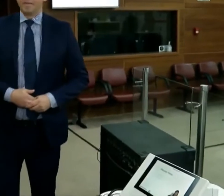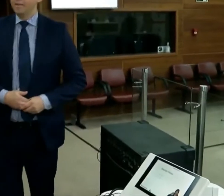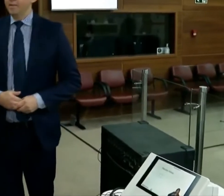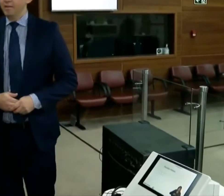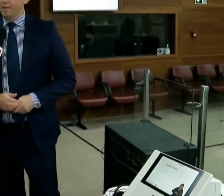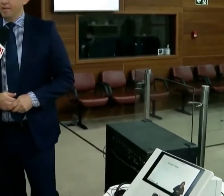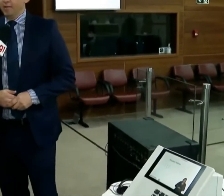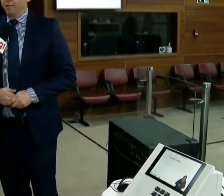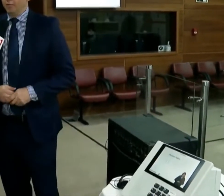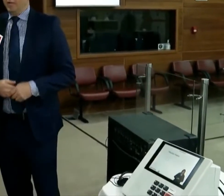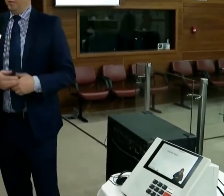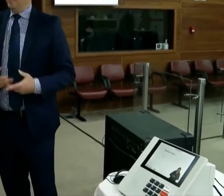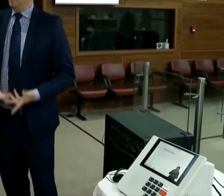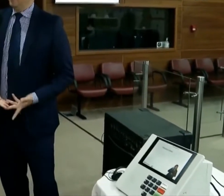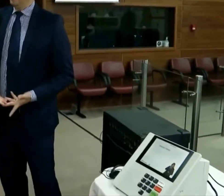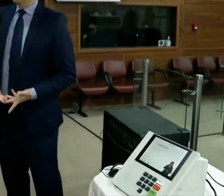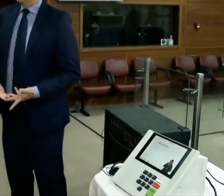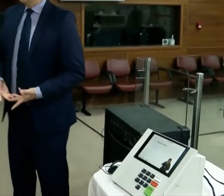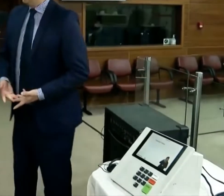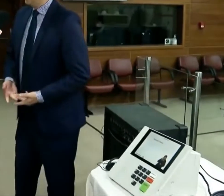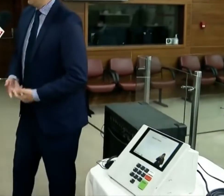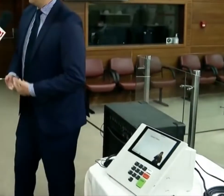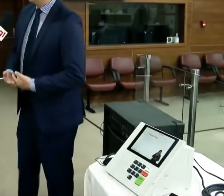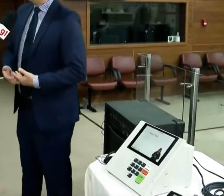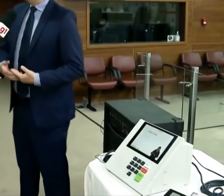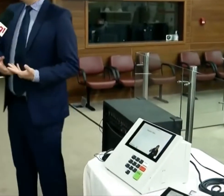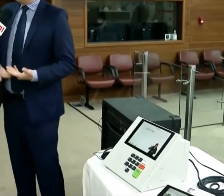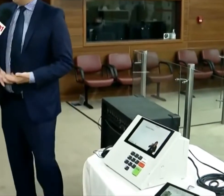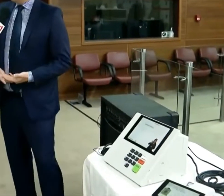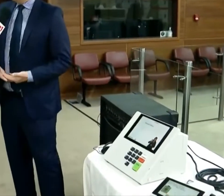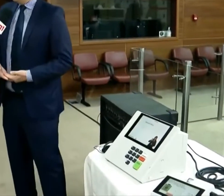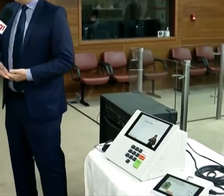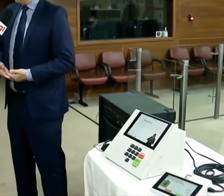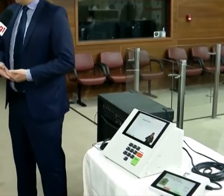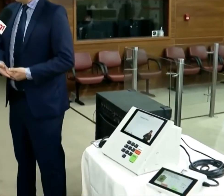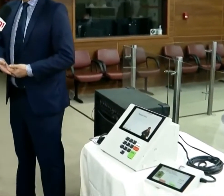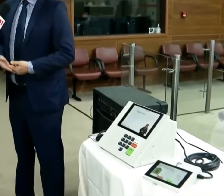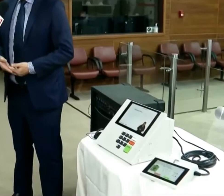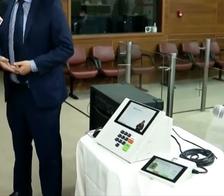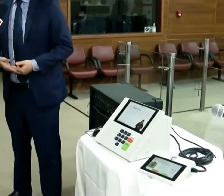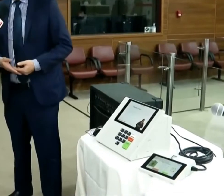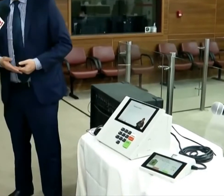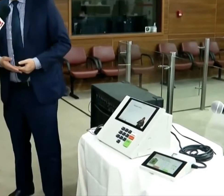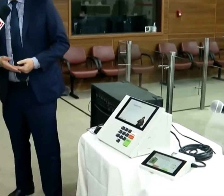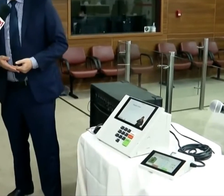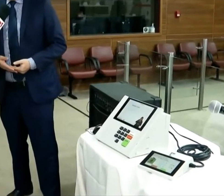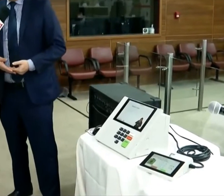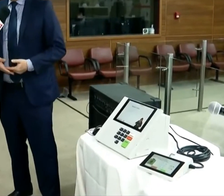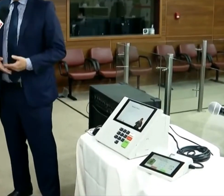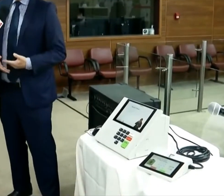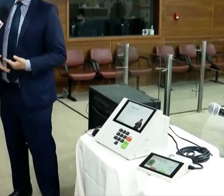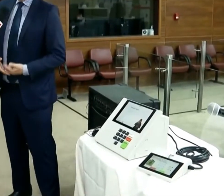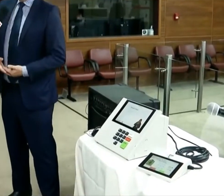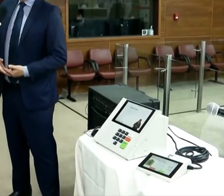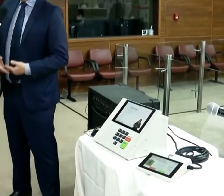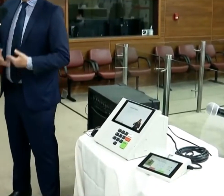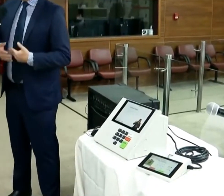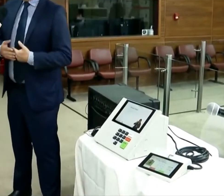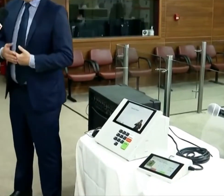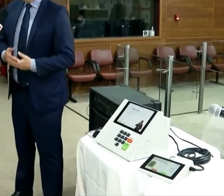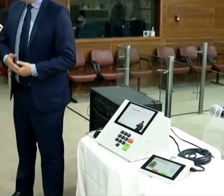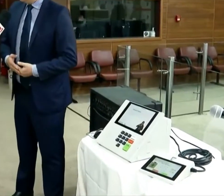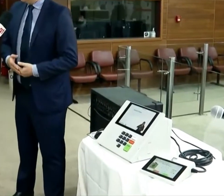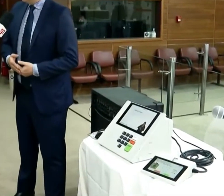aqui libra e leitores surdos que nesses que se comunicam por meio da linguagem de libras vão É bem interessante